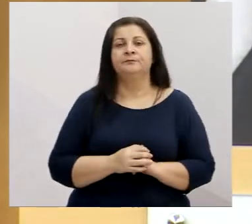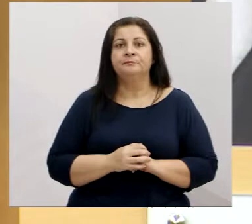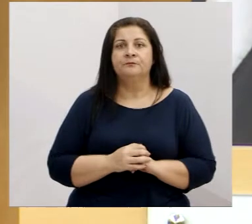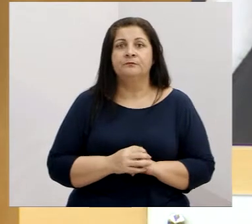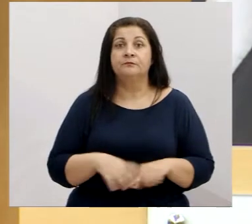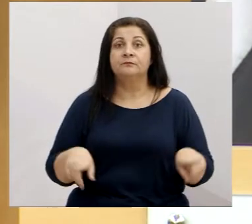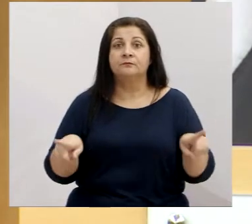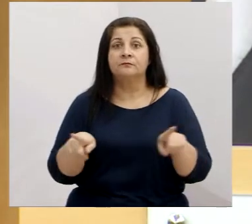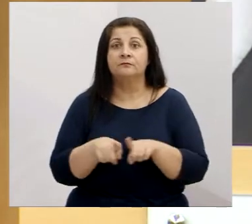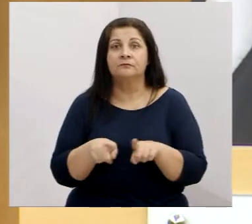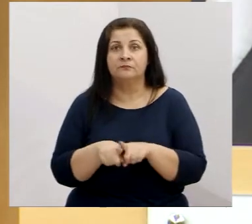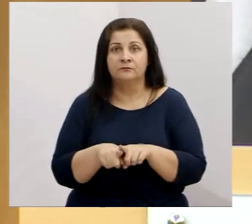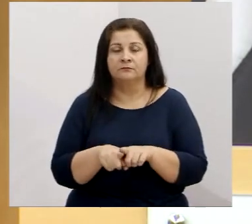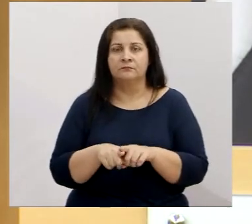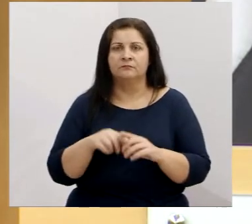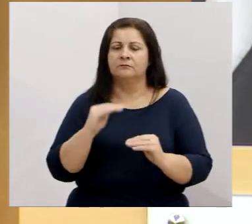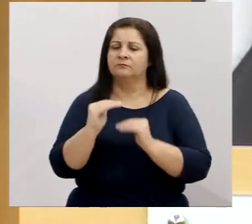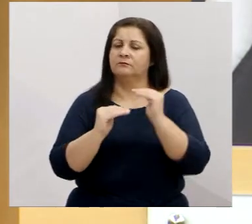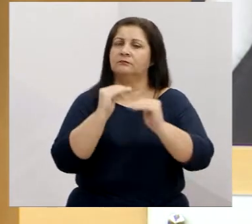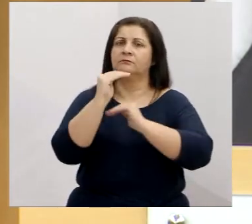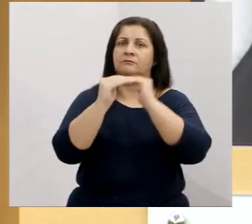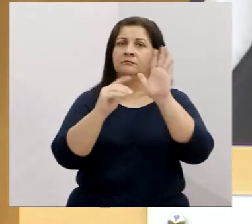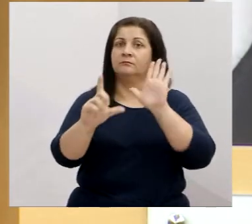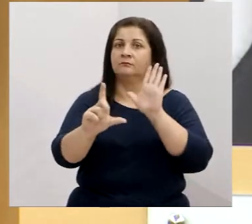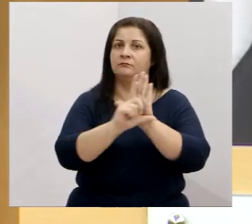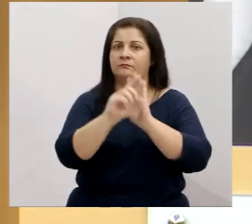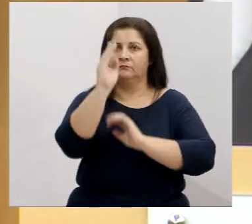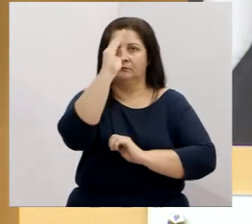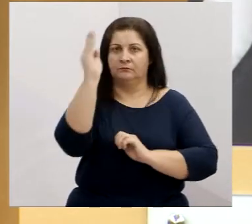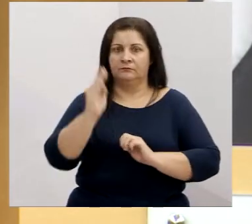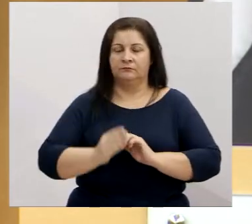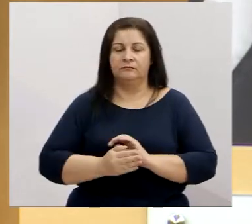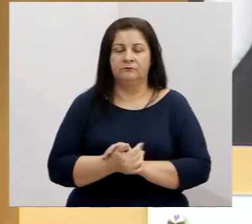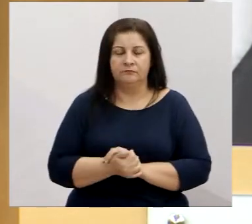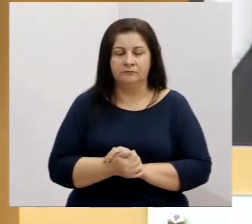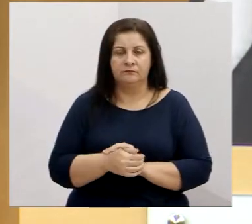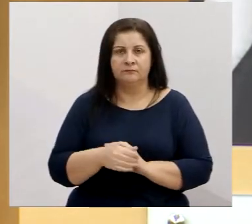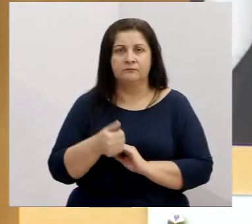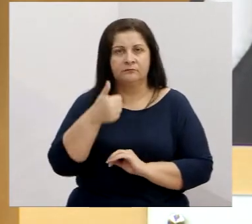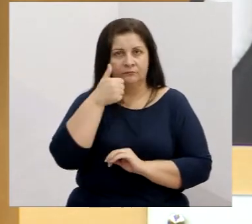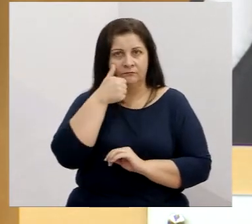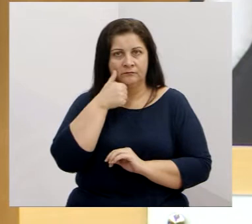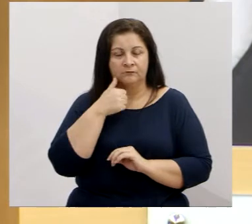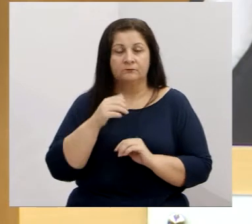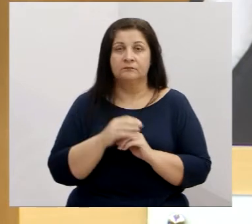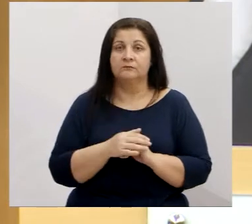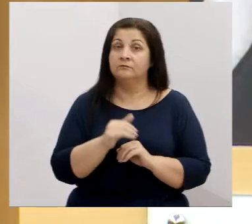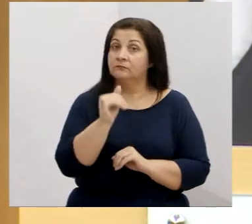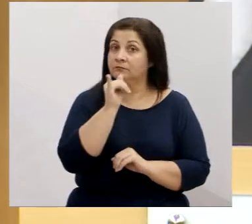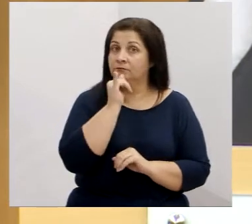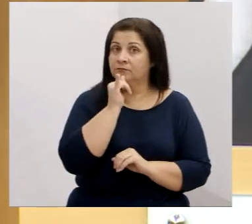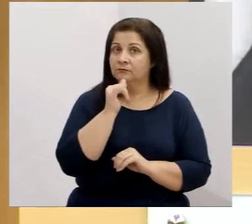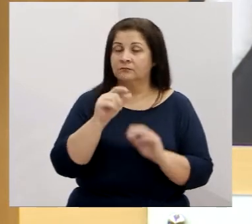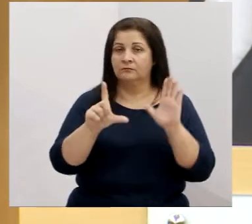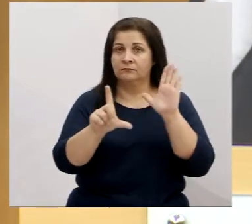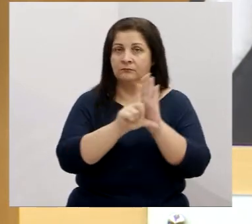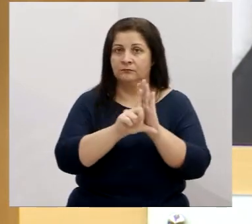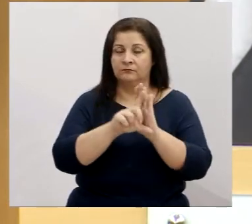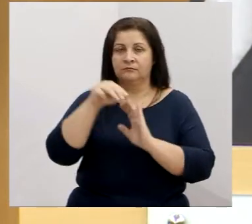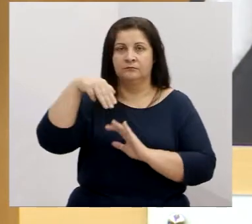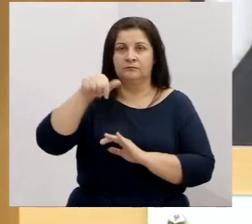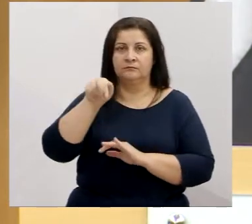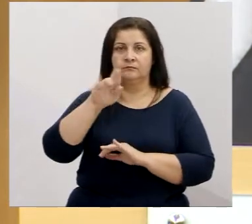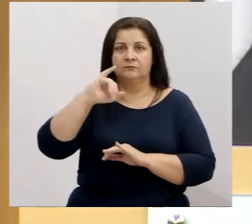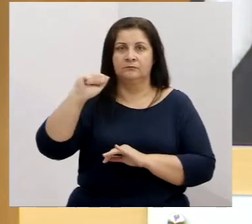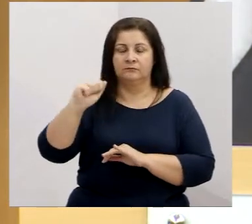também tivemos outros avanços nas leis brasileiras para as mulheres como a Lei Maria da Penha